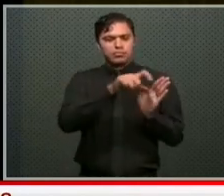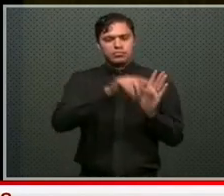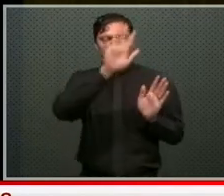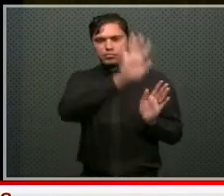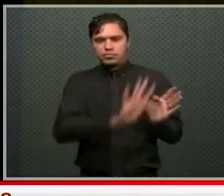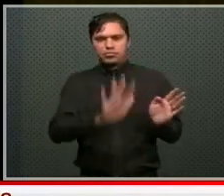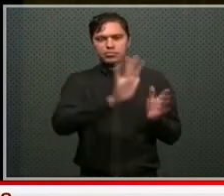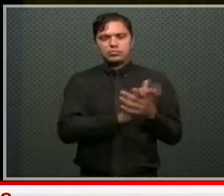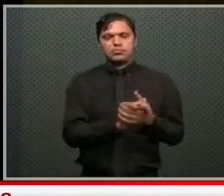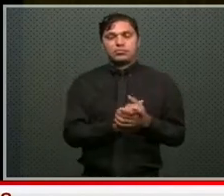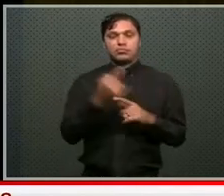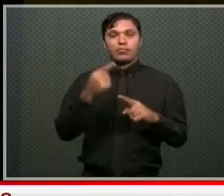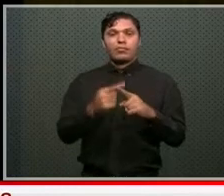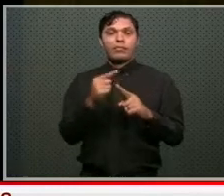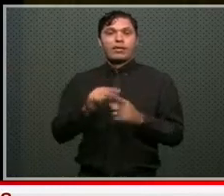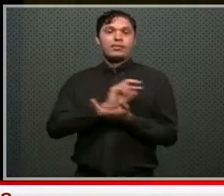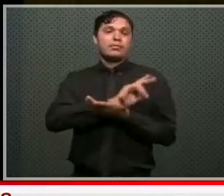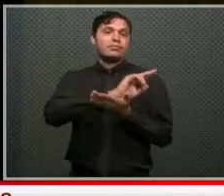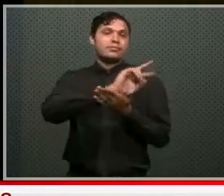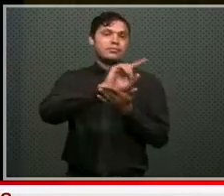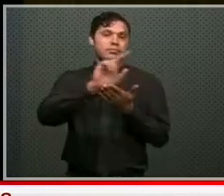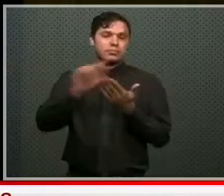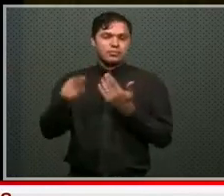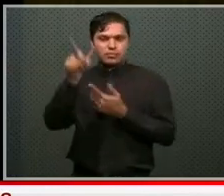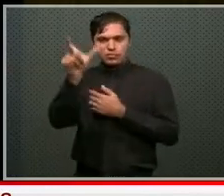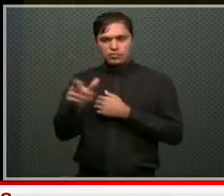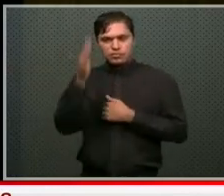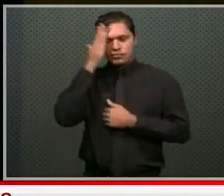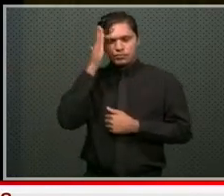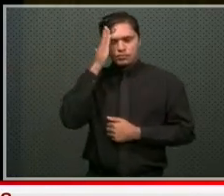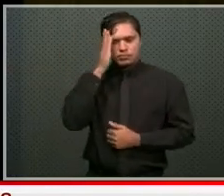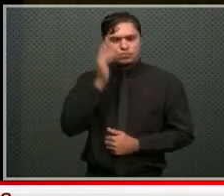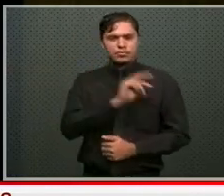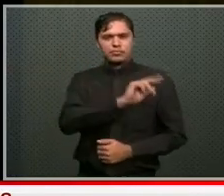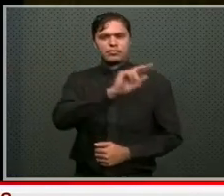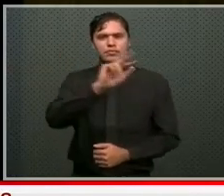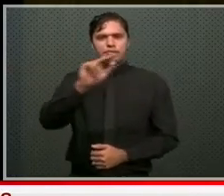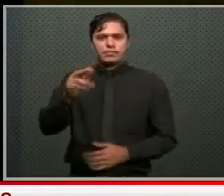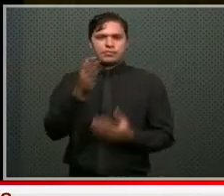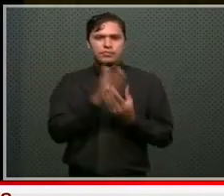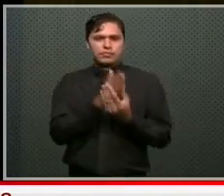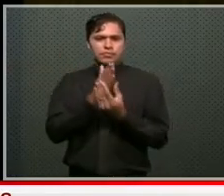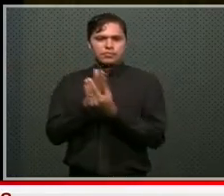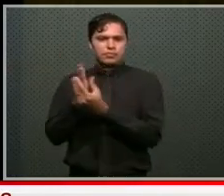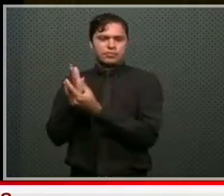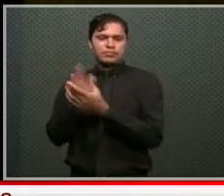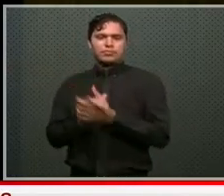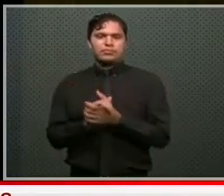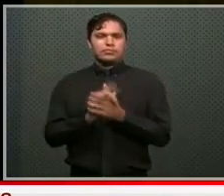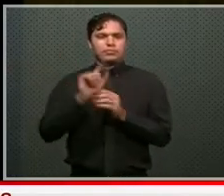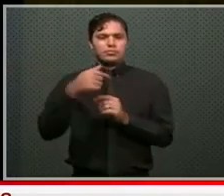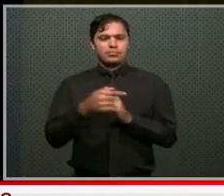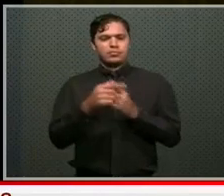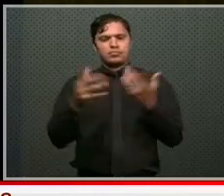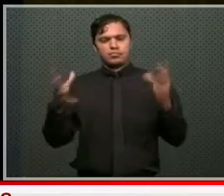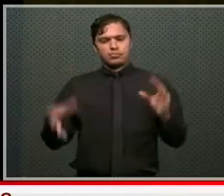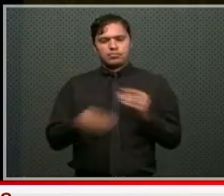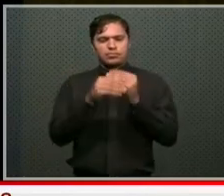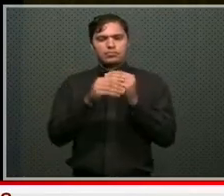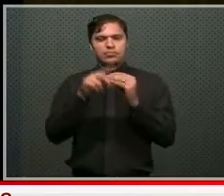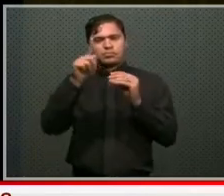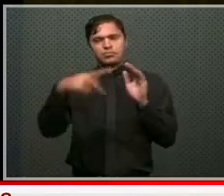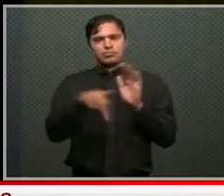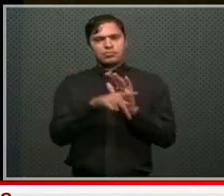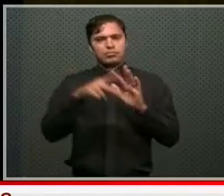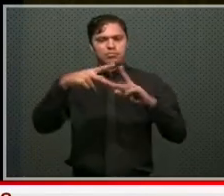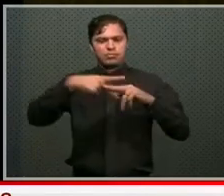tudo porque são diversos vocês sabem melhor do que eu que são diversos processos talvez essa complementariedade é coisa de DNA